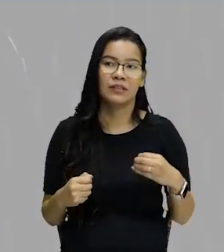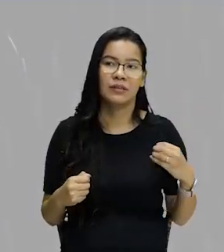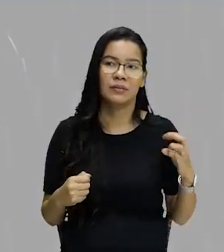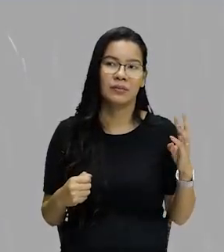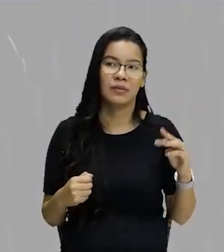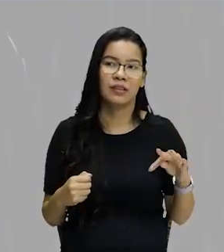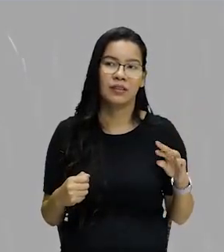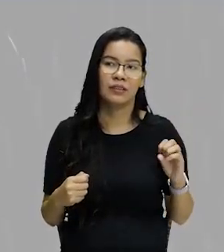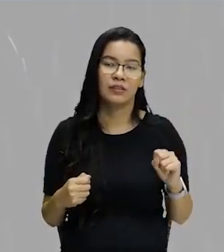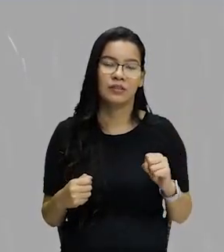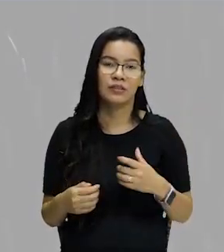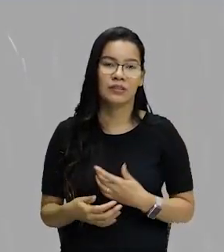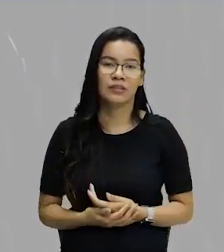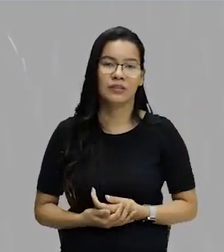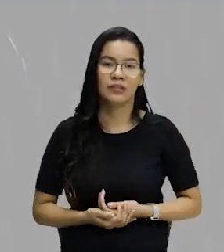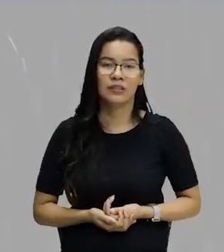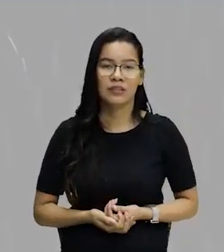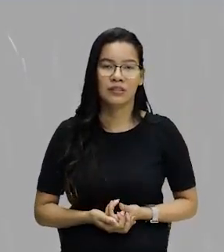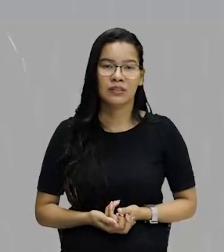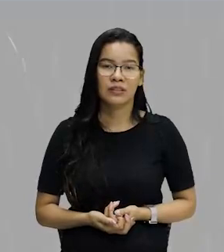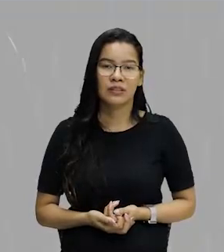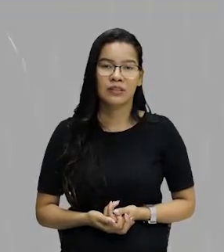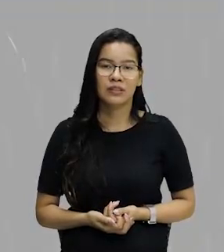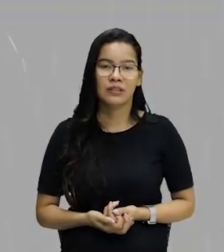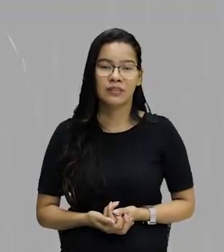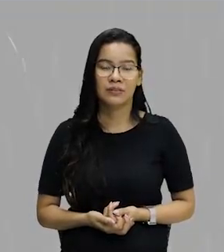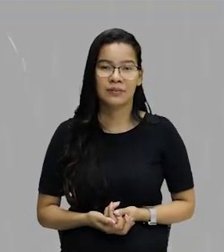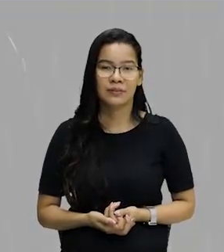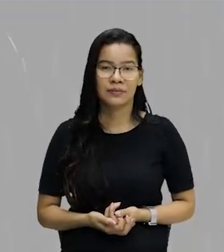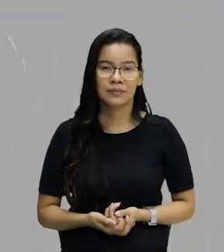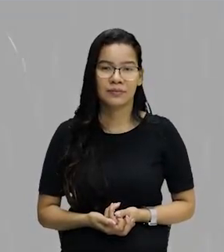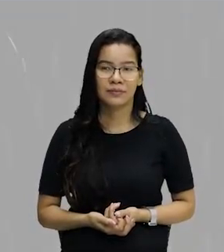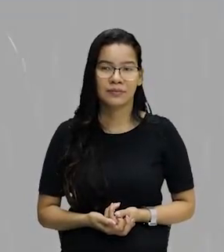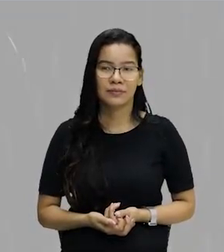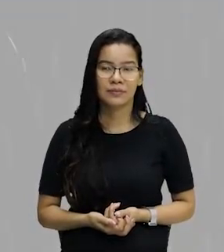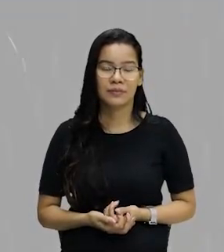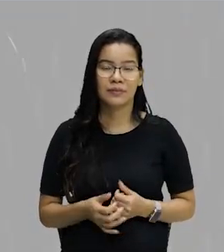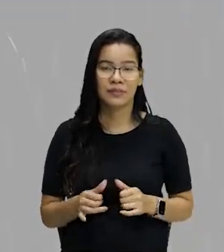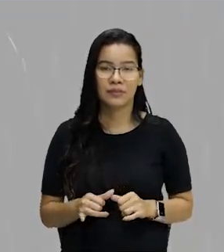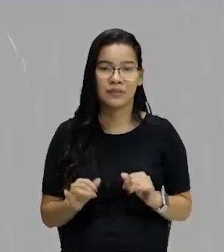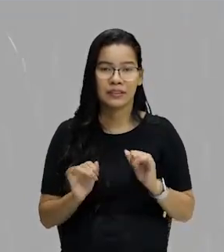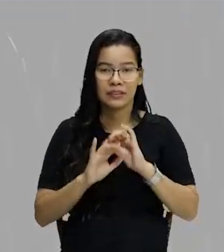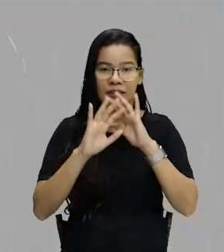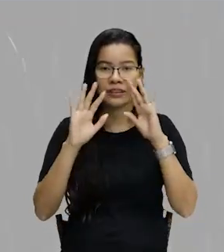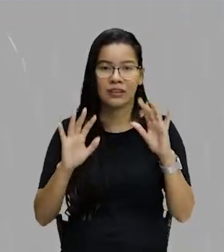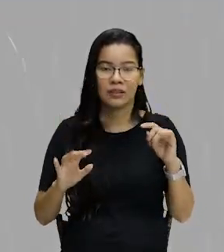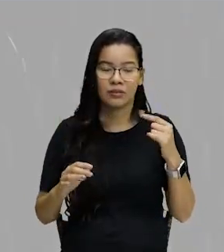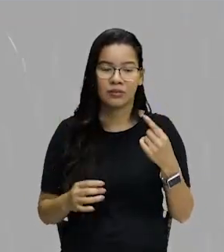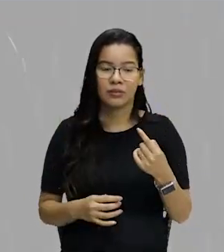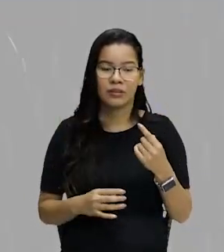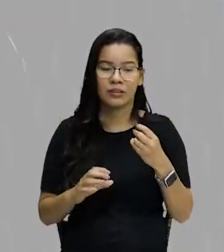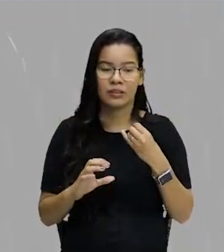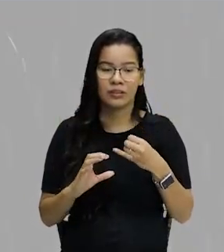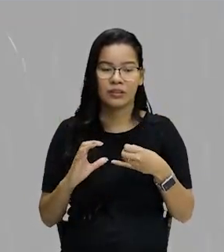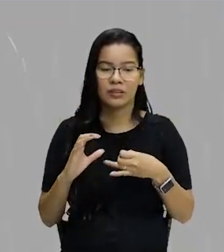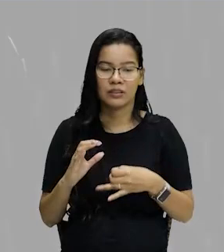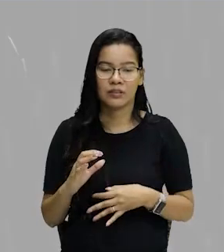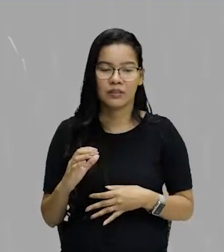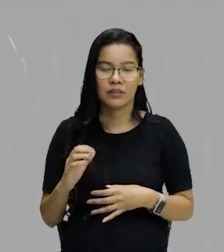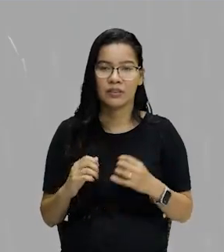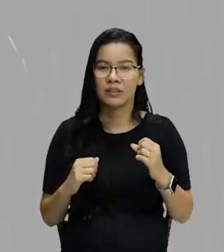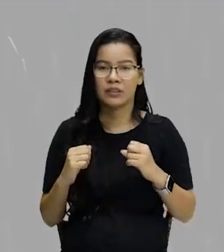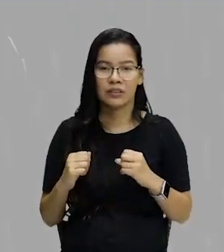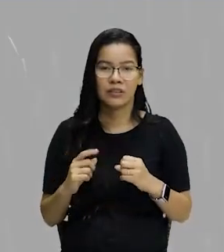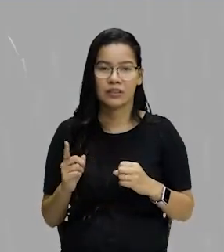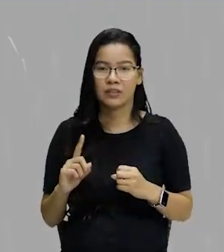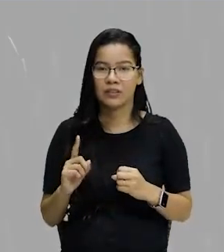bem aqui extremo, mas vou fazer para que fique claro para vocês. Um atleta que tem a característica de velocidade,